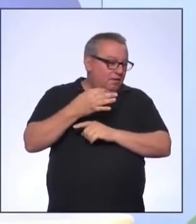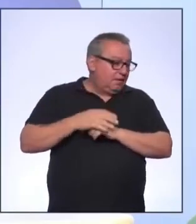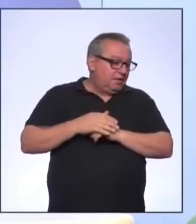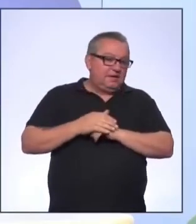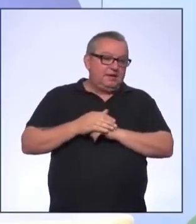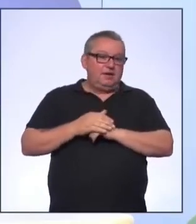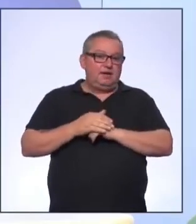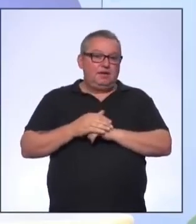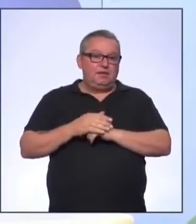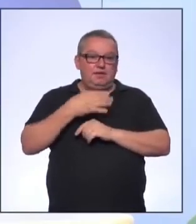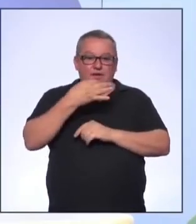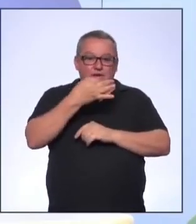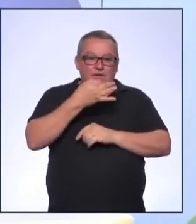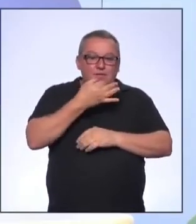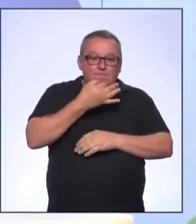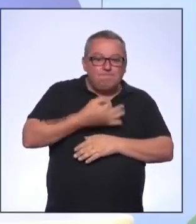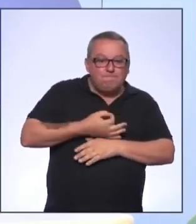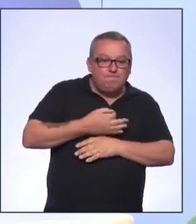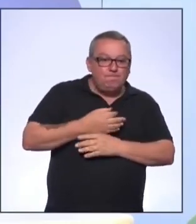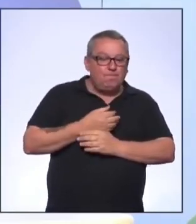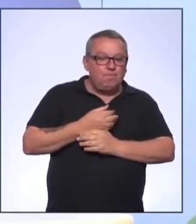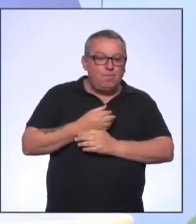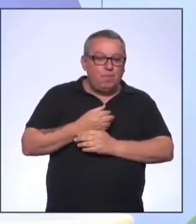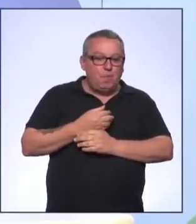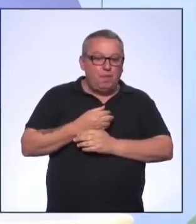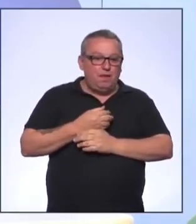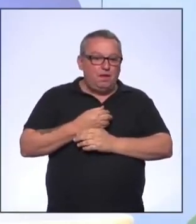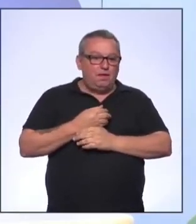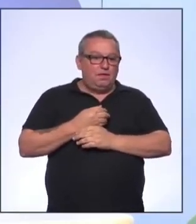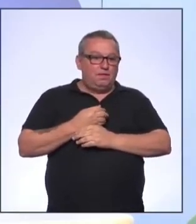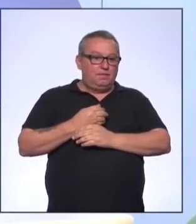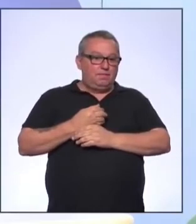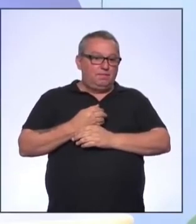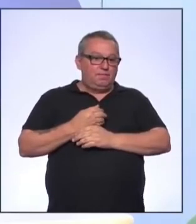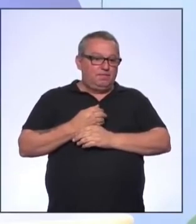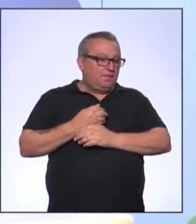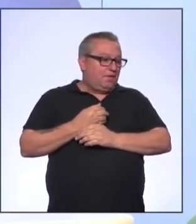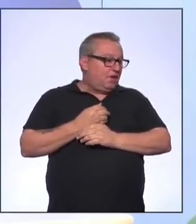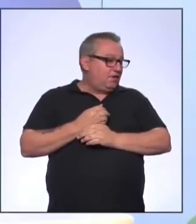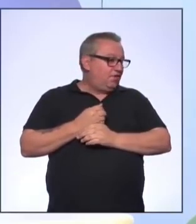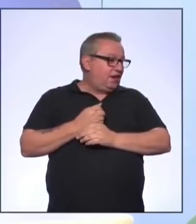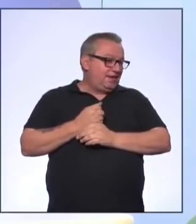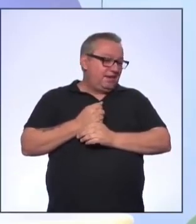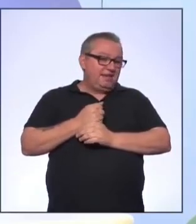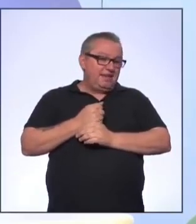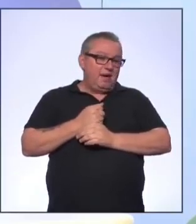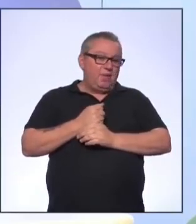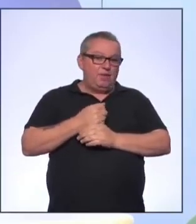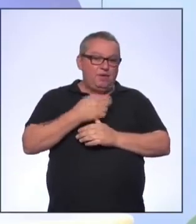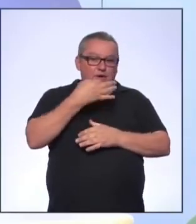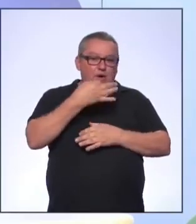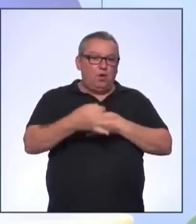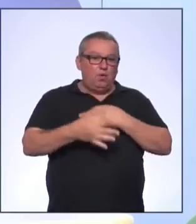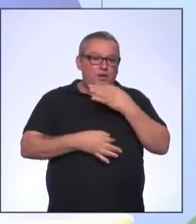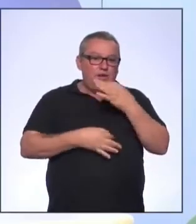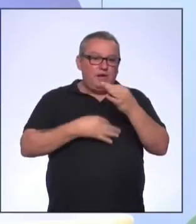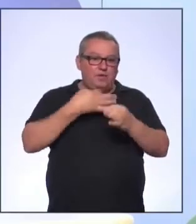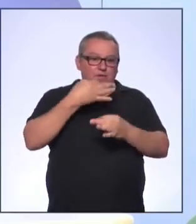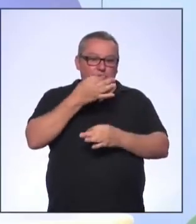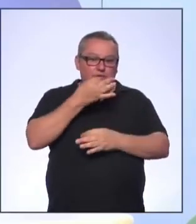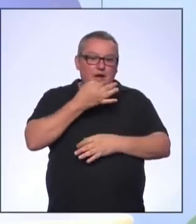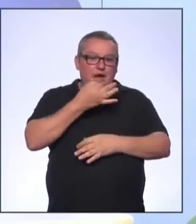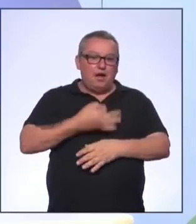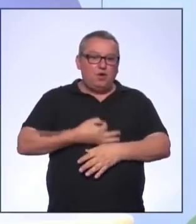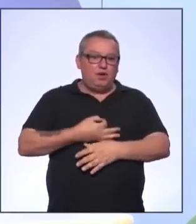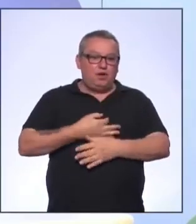não está argumentando, né? Tem essa diferença, sim. E tem mais algum exemplo aí para passar para eles, Não,